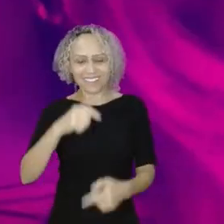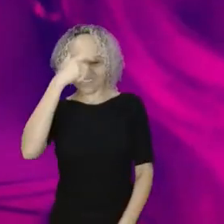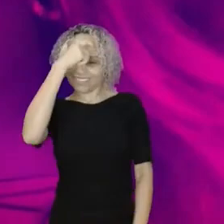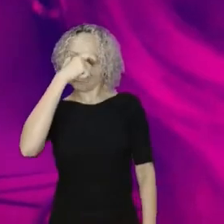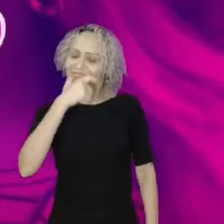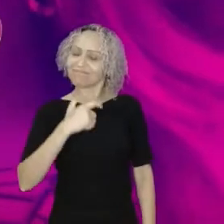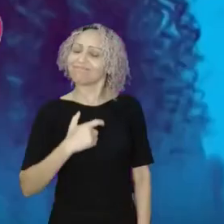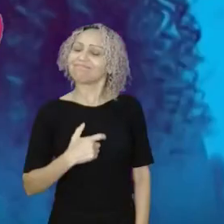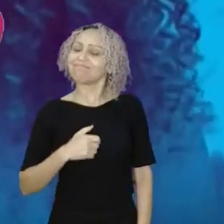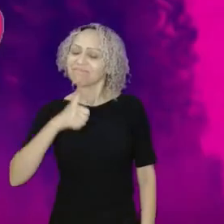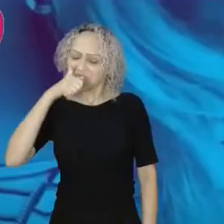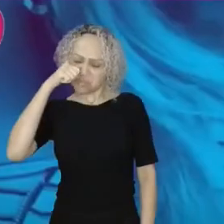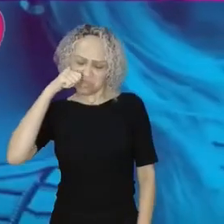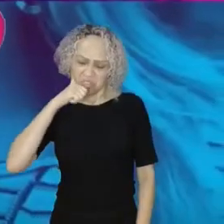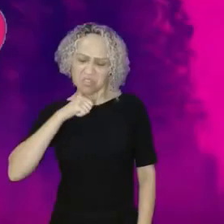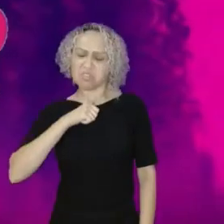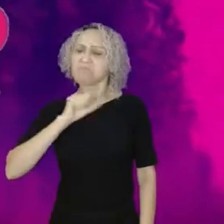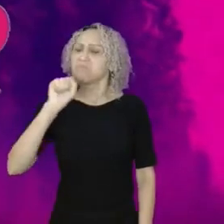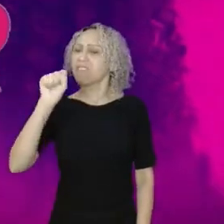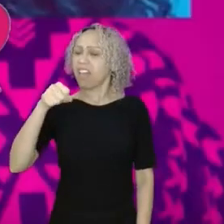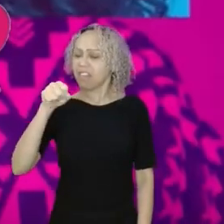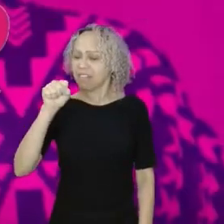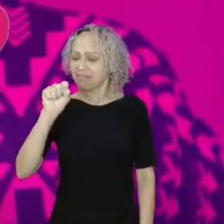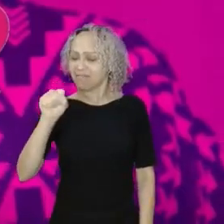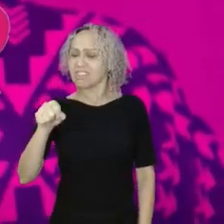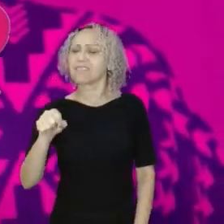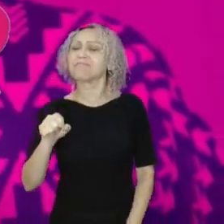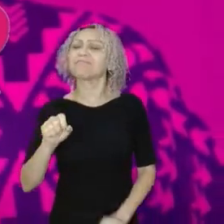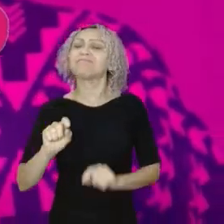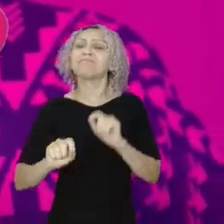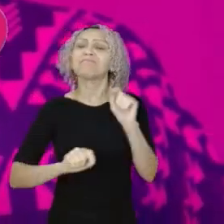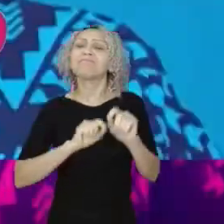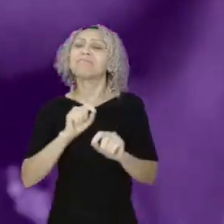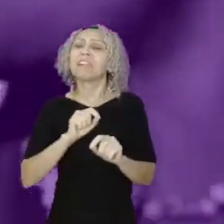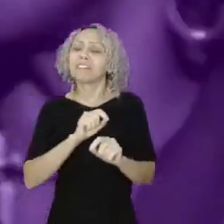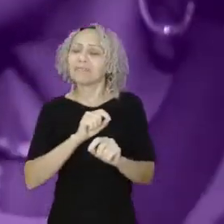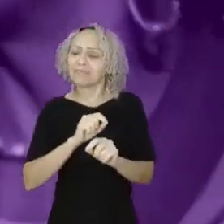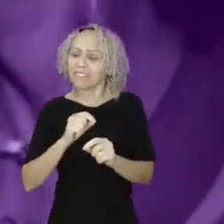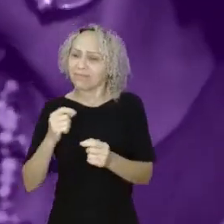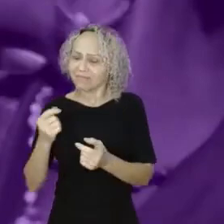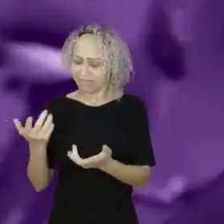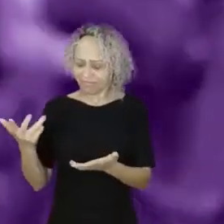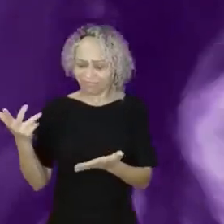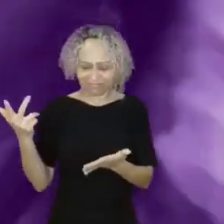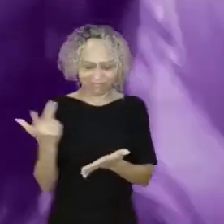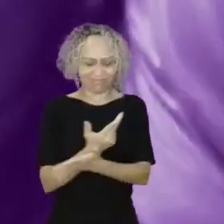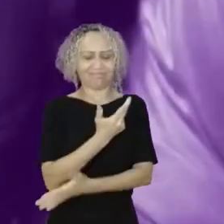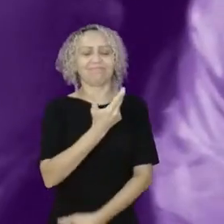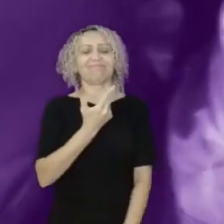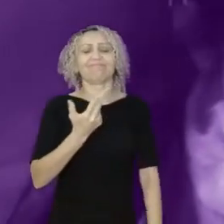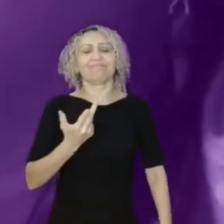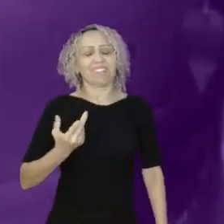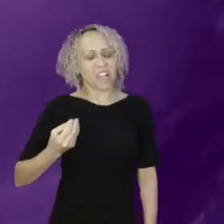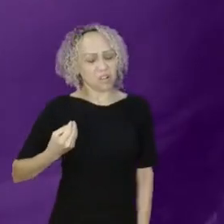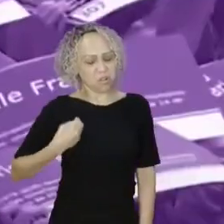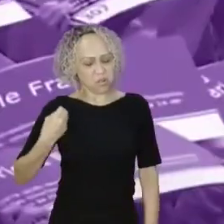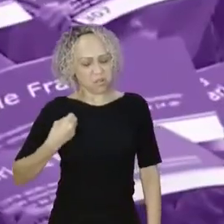Porque eu sou mulher pra fazer